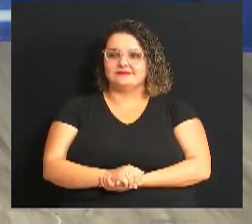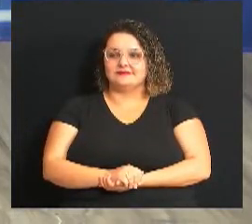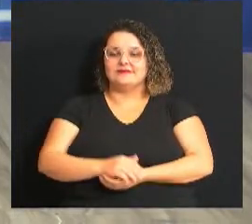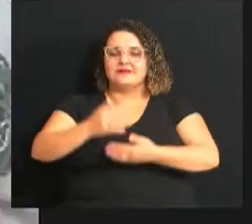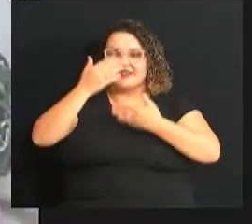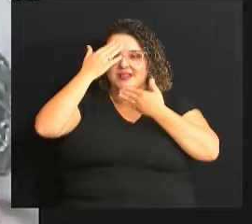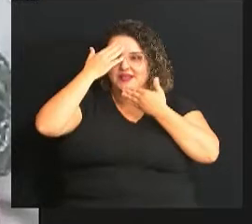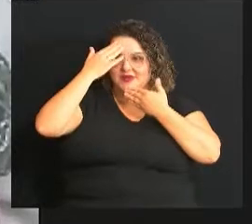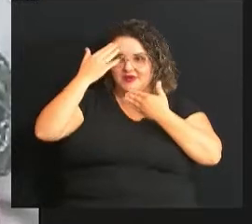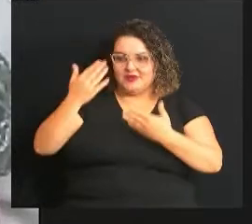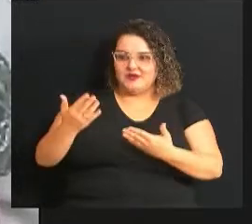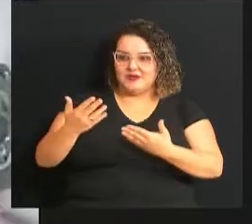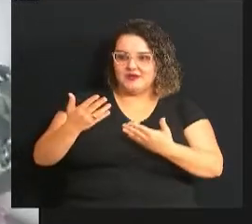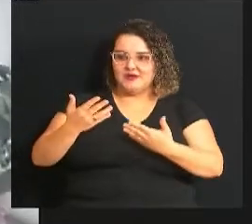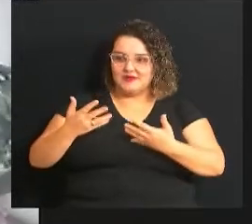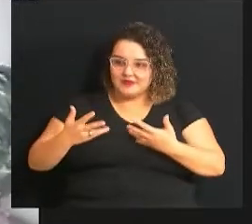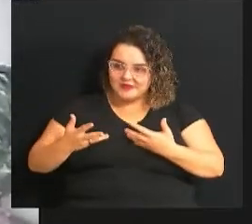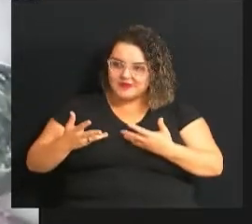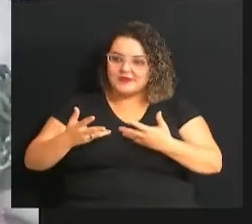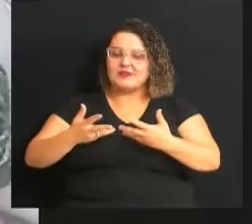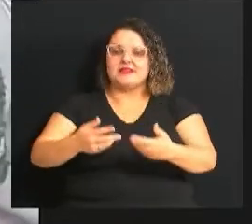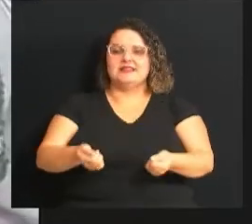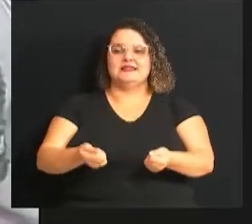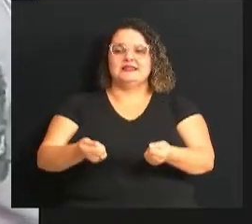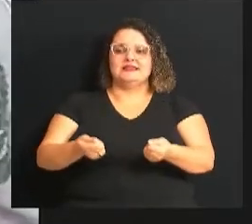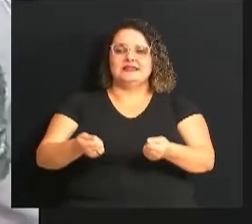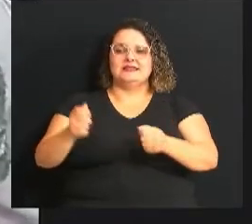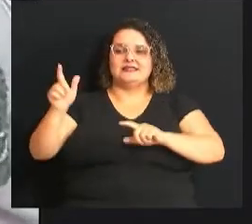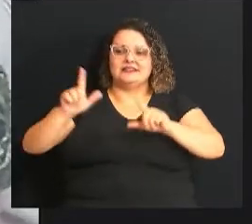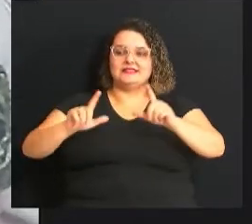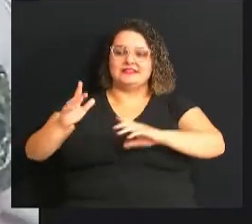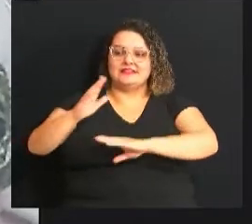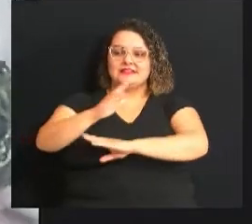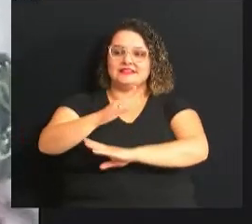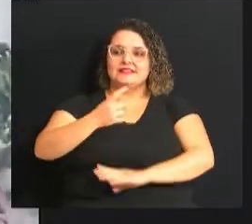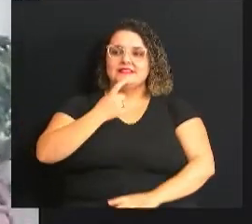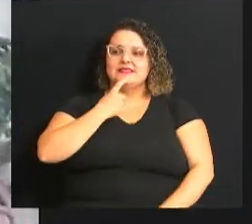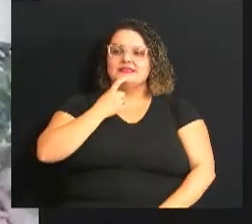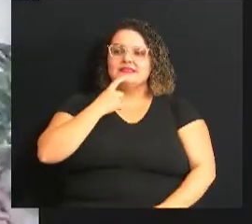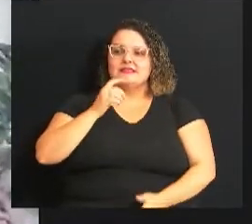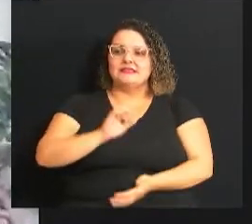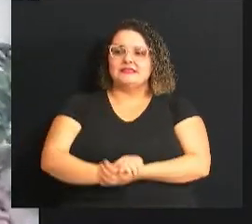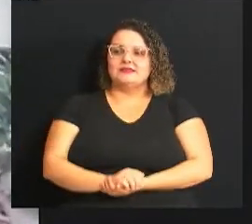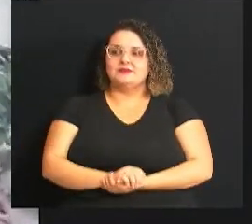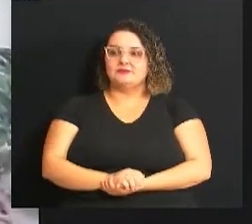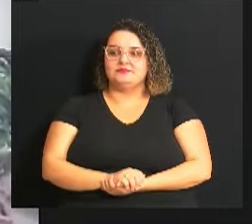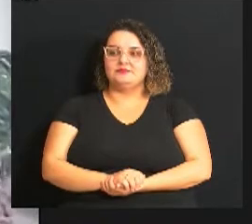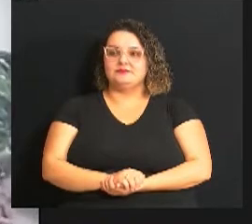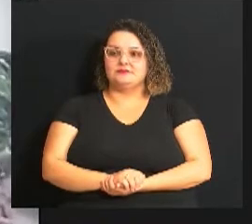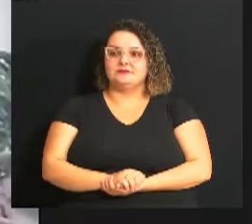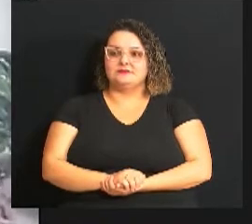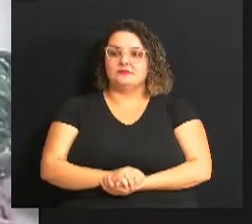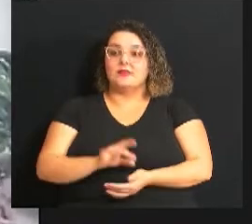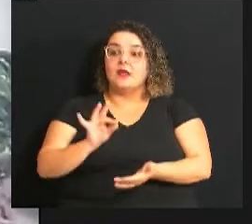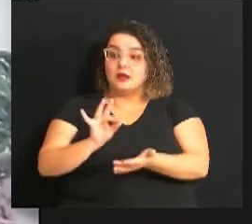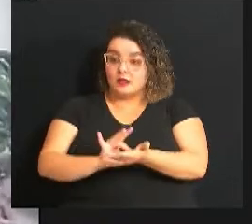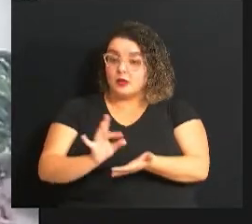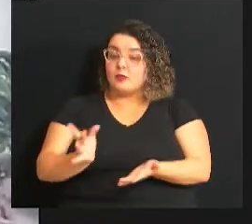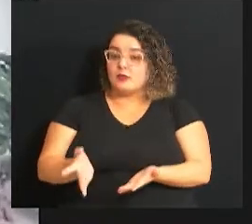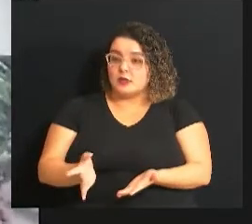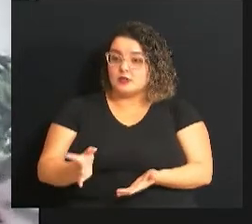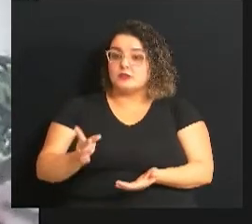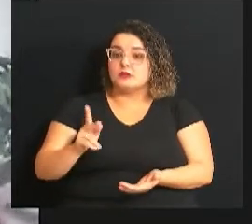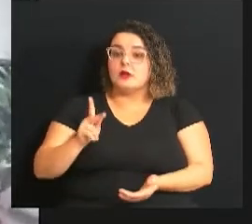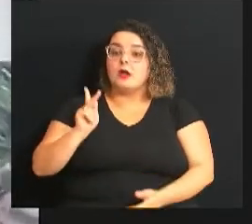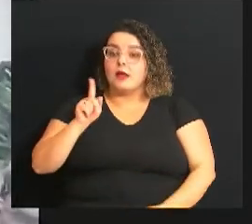Obrigada pelo convite aí à TV Câmara de Campinas, né? E realmente é uma realidade que dentro do